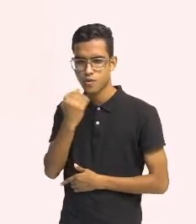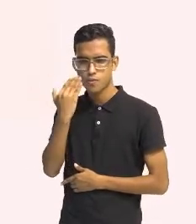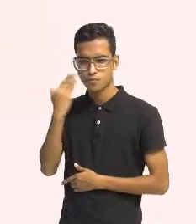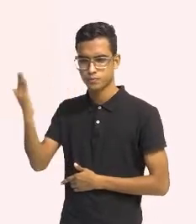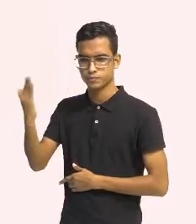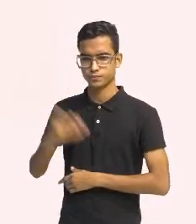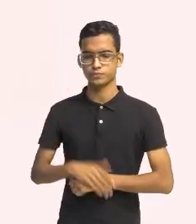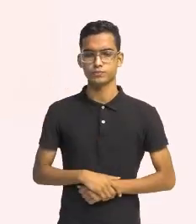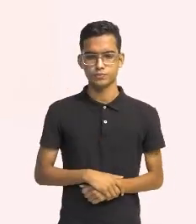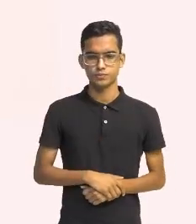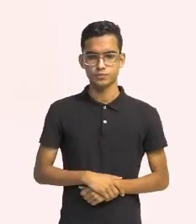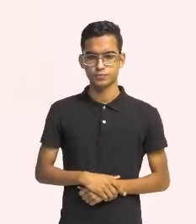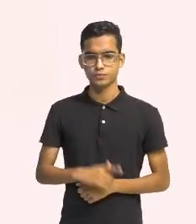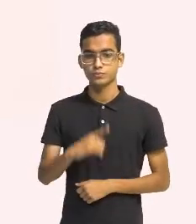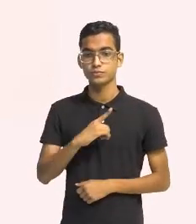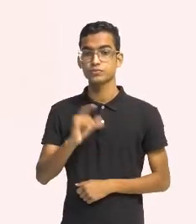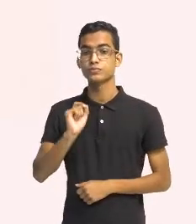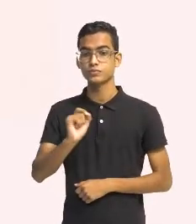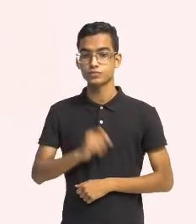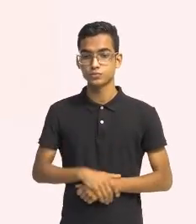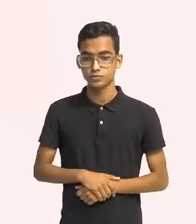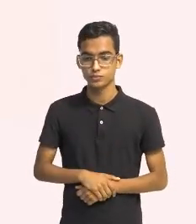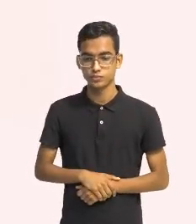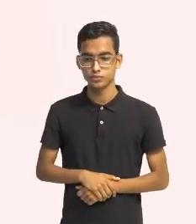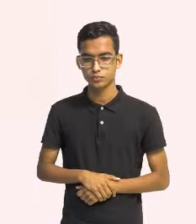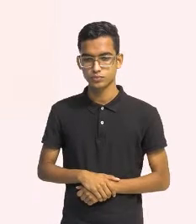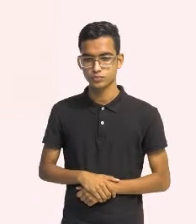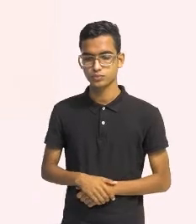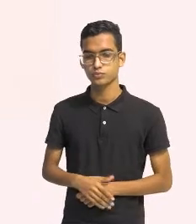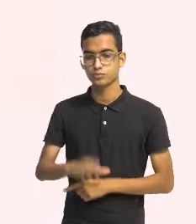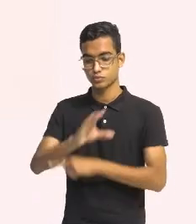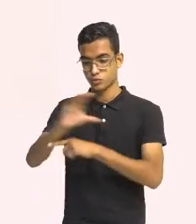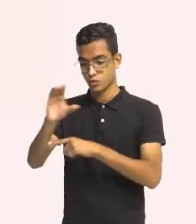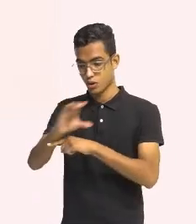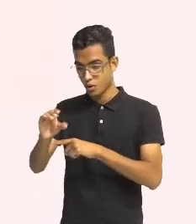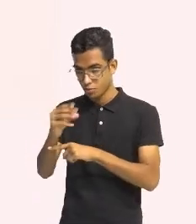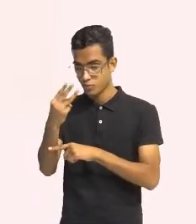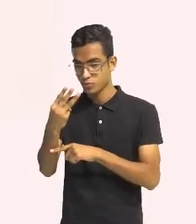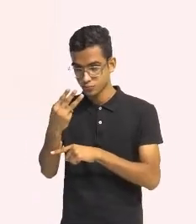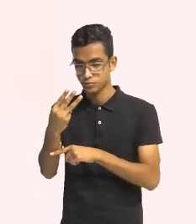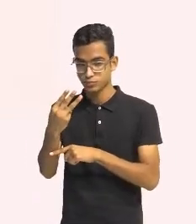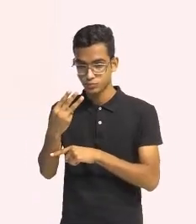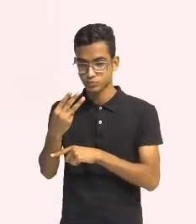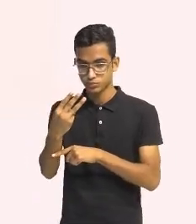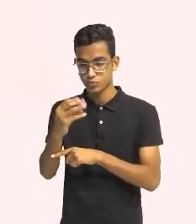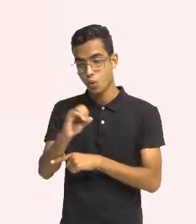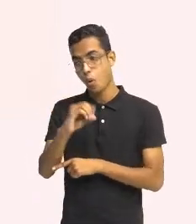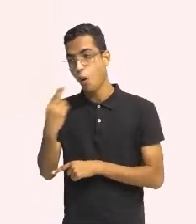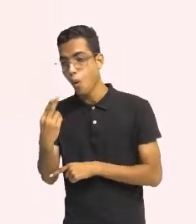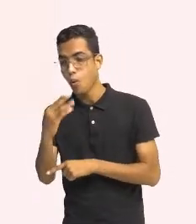um carbono terciário, olha aqui ele, carbono terciário, ou um carbono